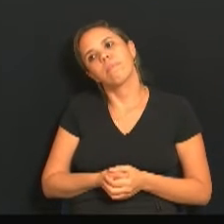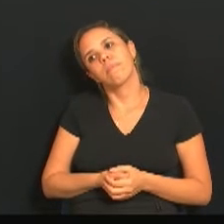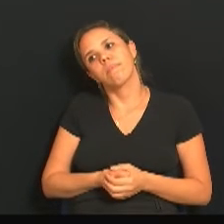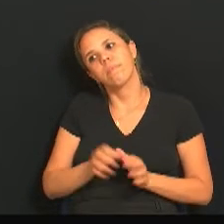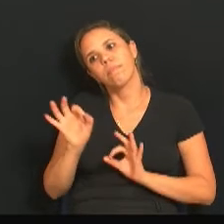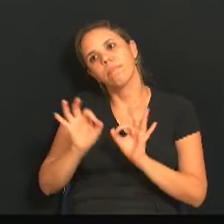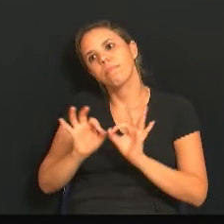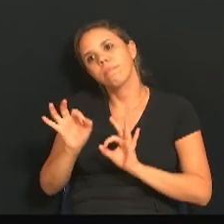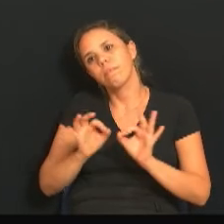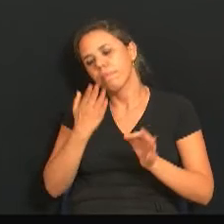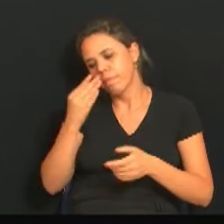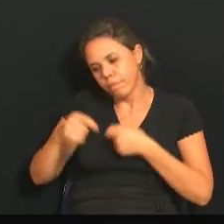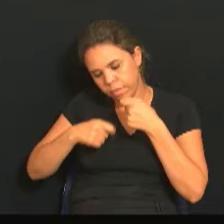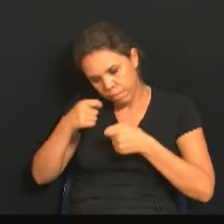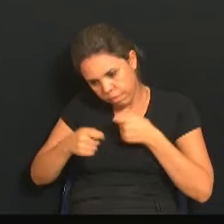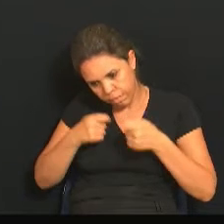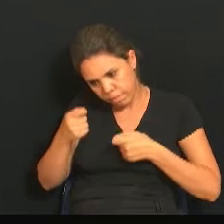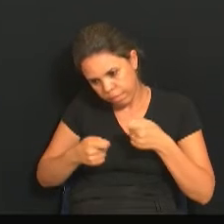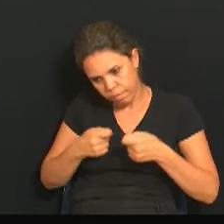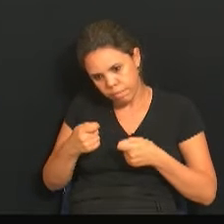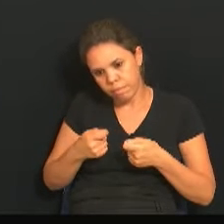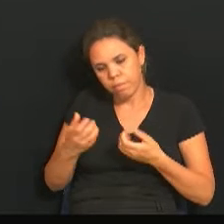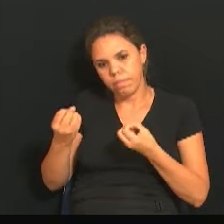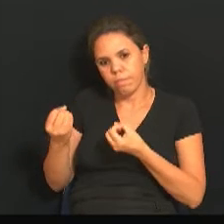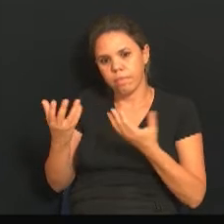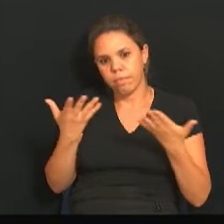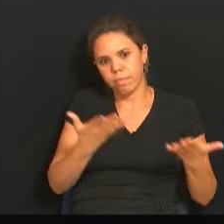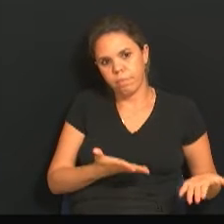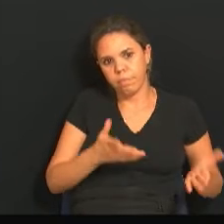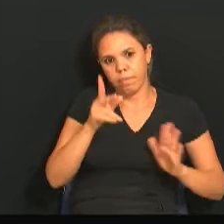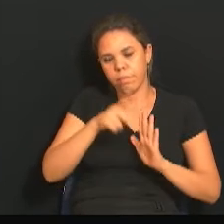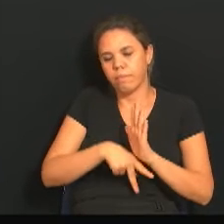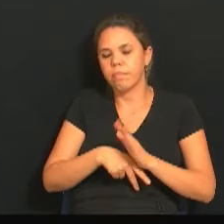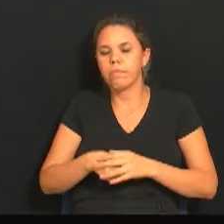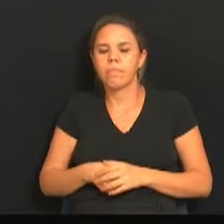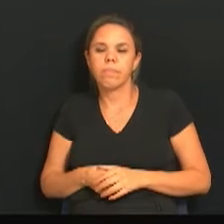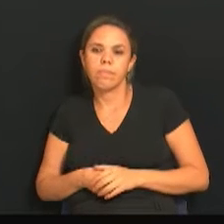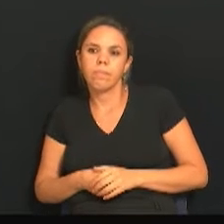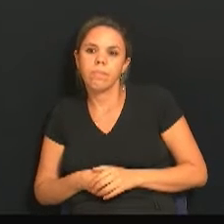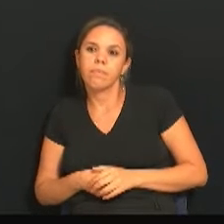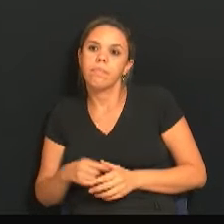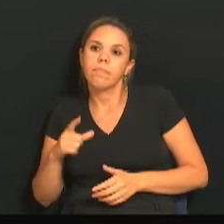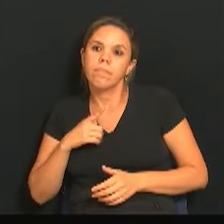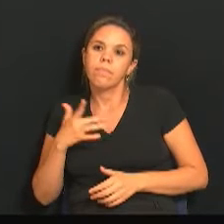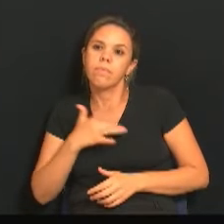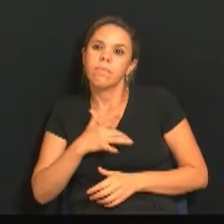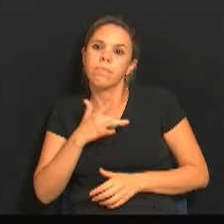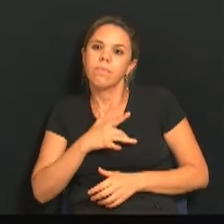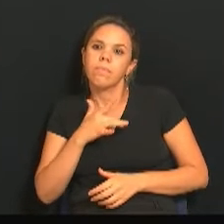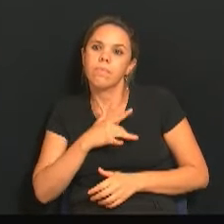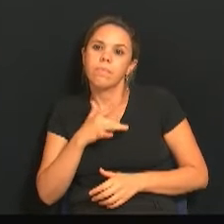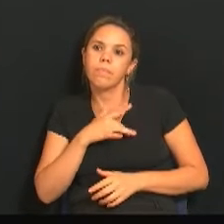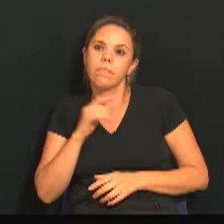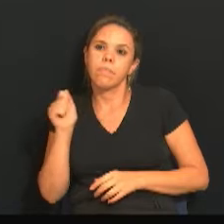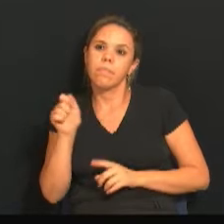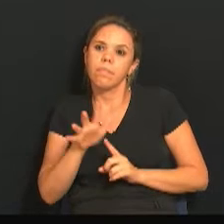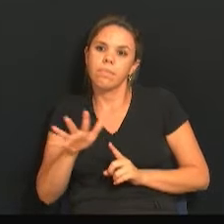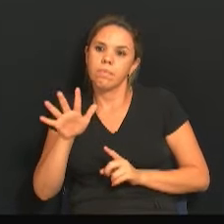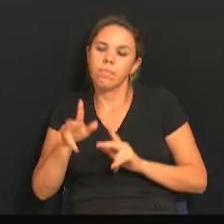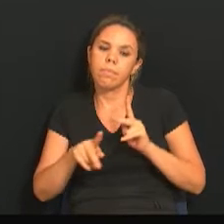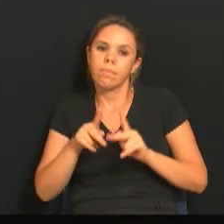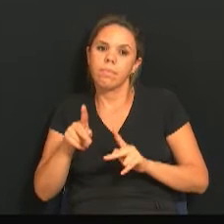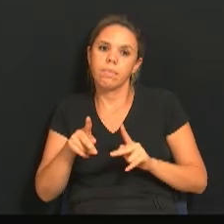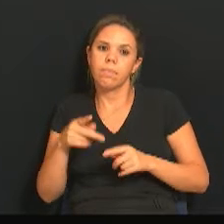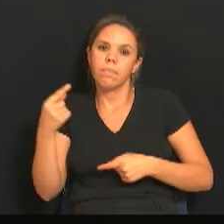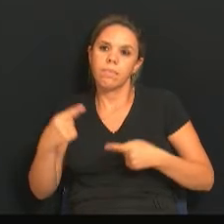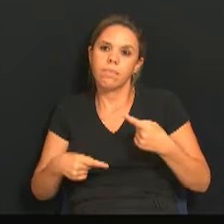a alimentação, é muito bem-vinda um projeto desse. Pena que parte da sociedade ou parte da política